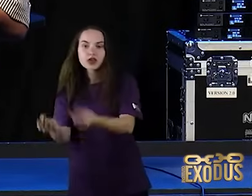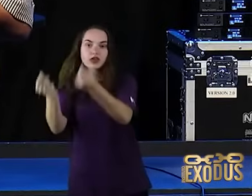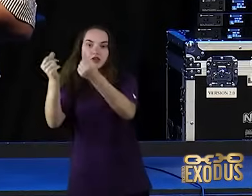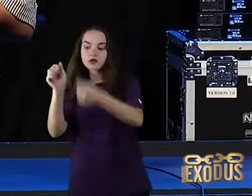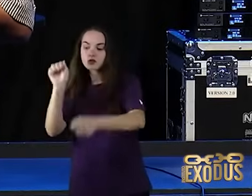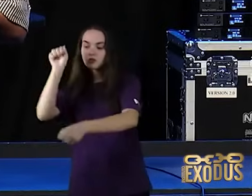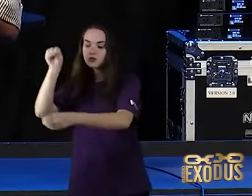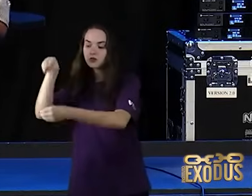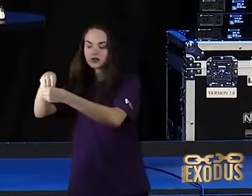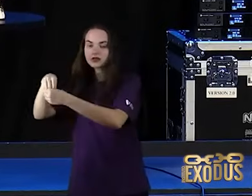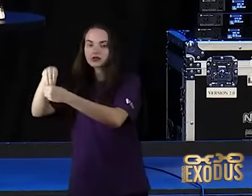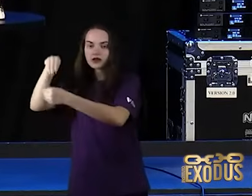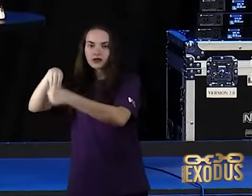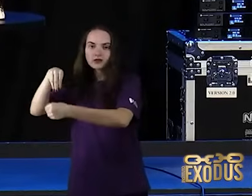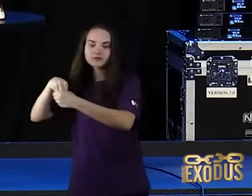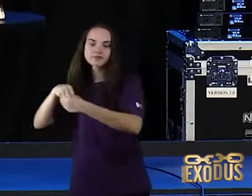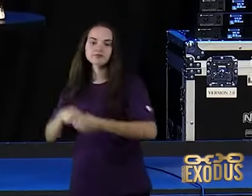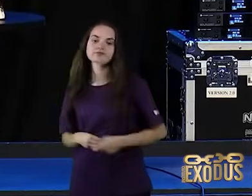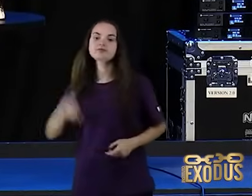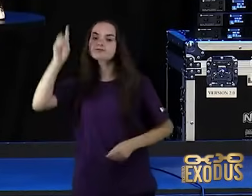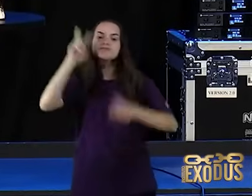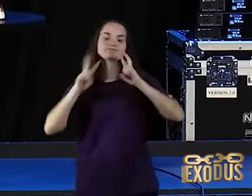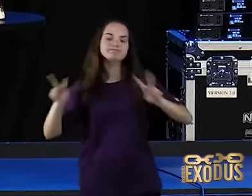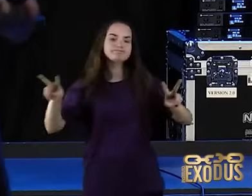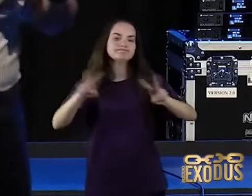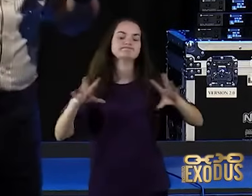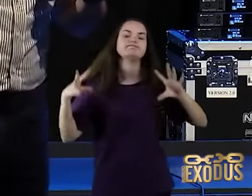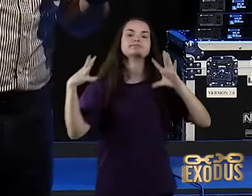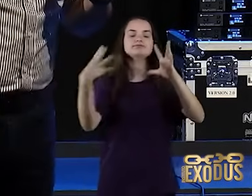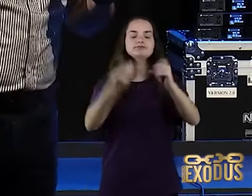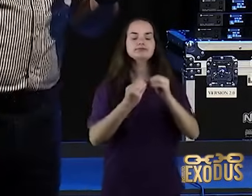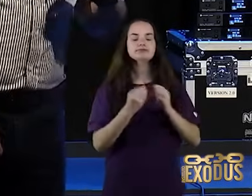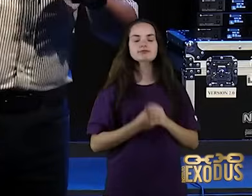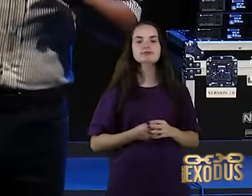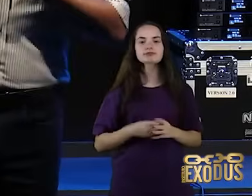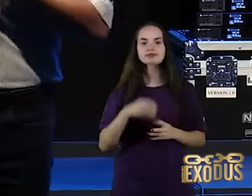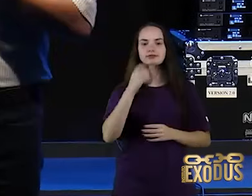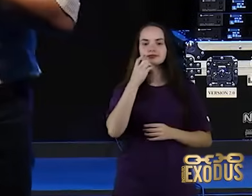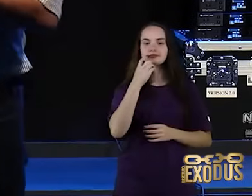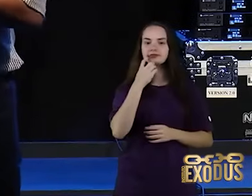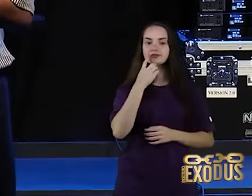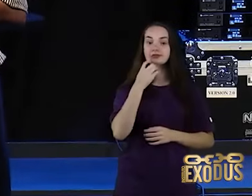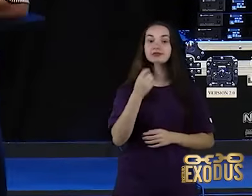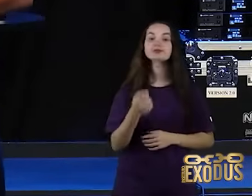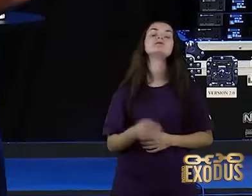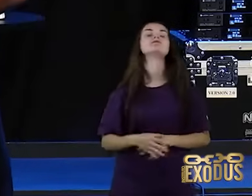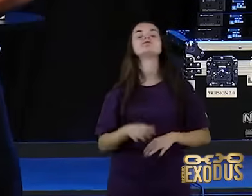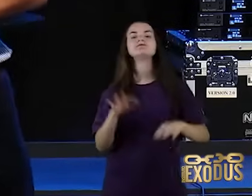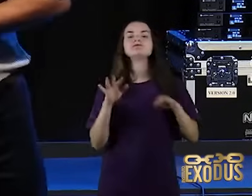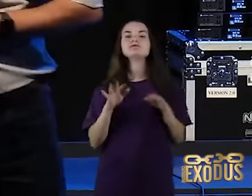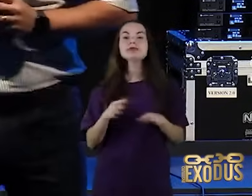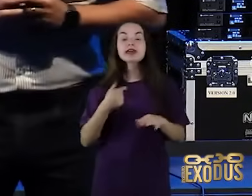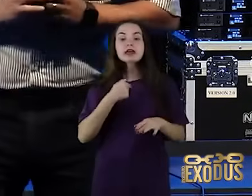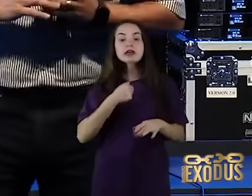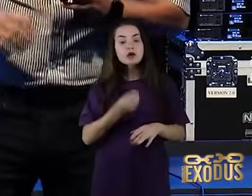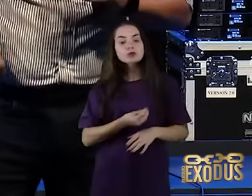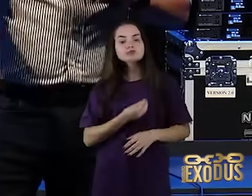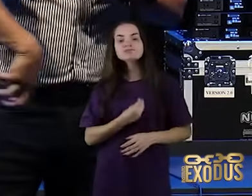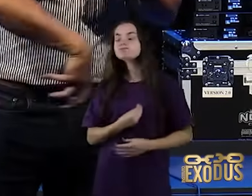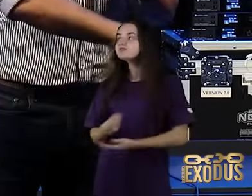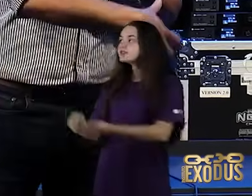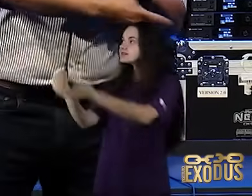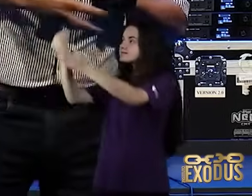desconhecido é um futuro cheio de certeza por quê Porque eu tô com o senhor Estou nas mãos do senhor